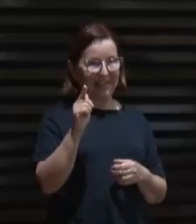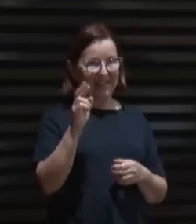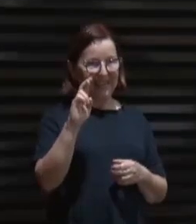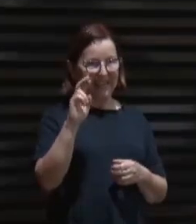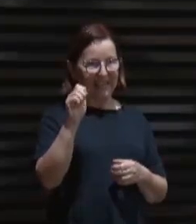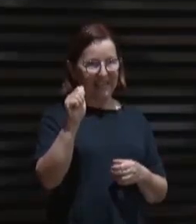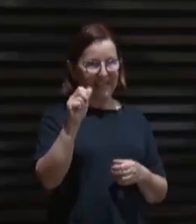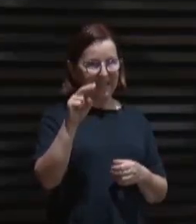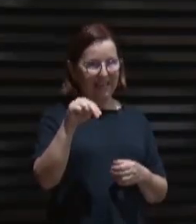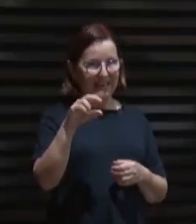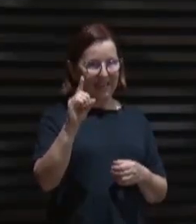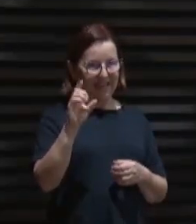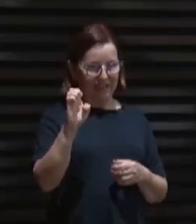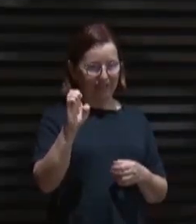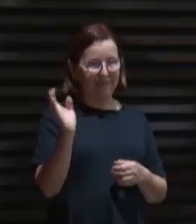um